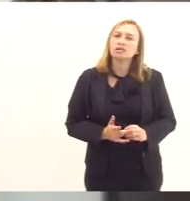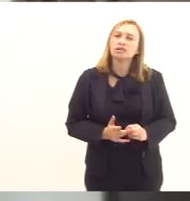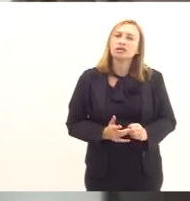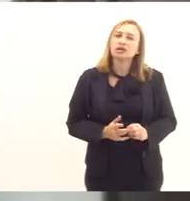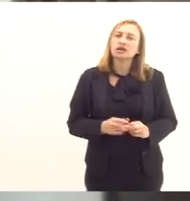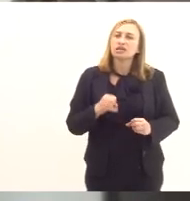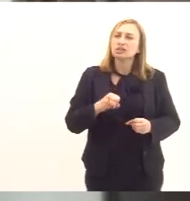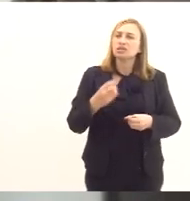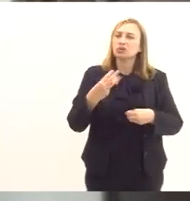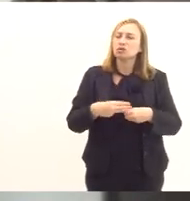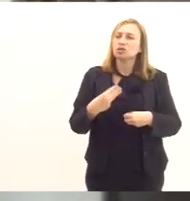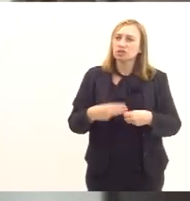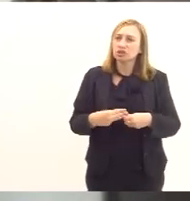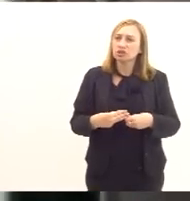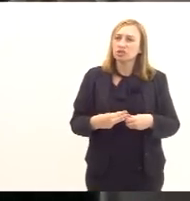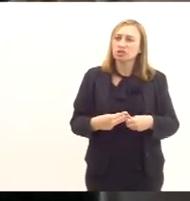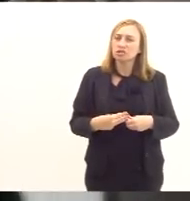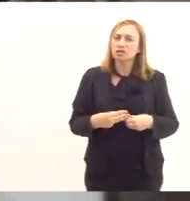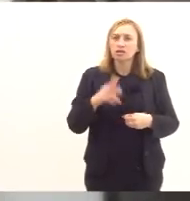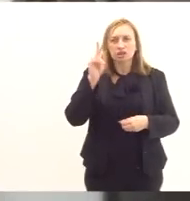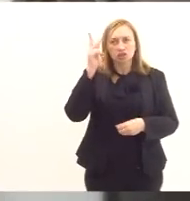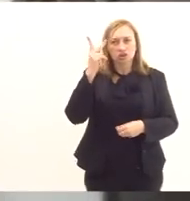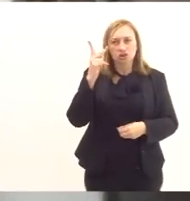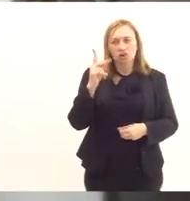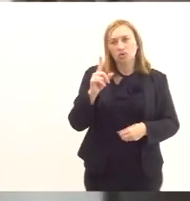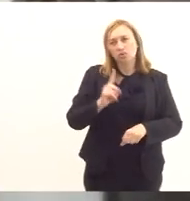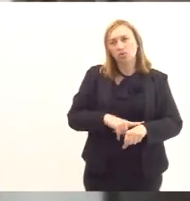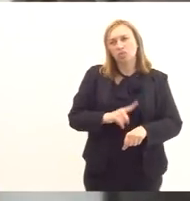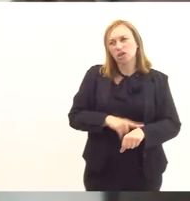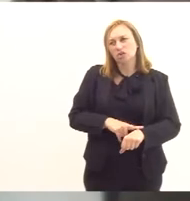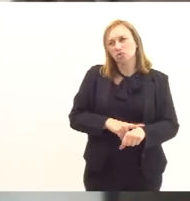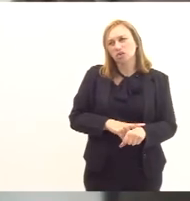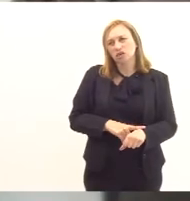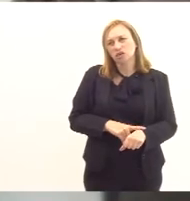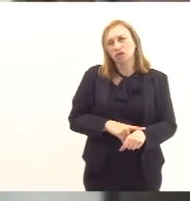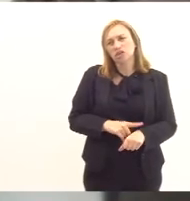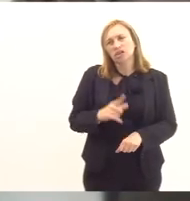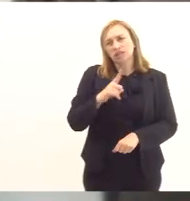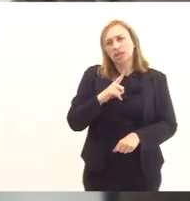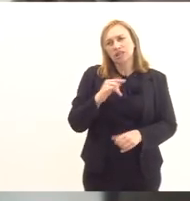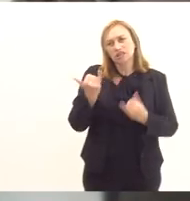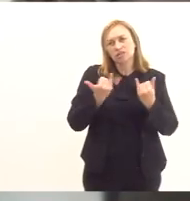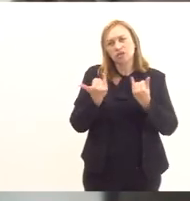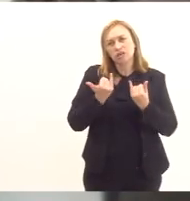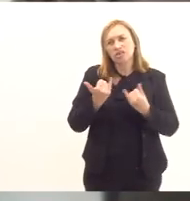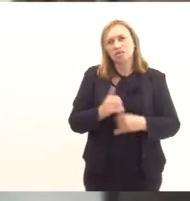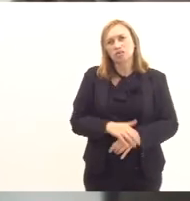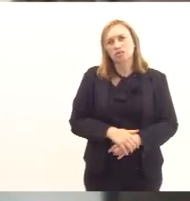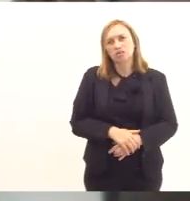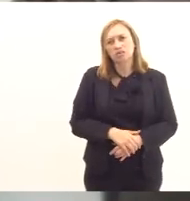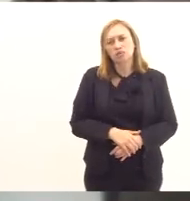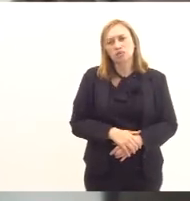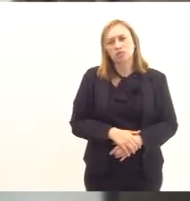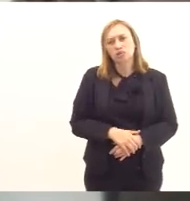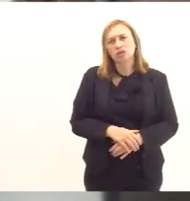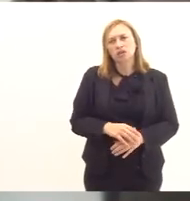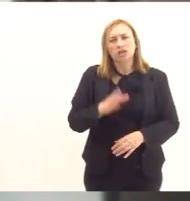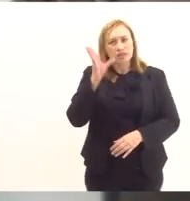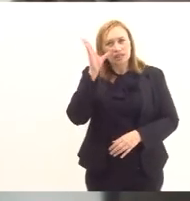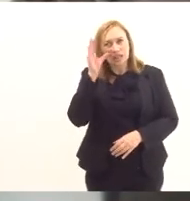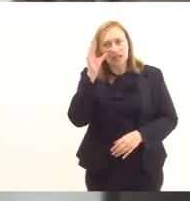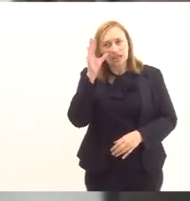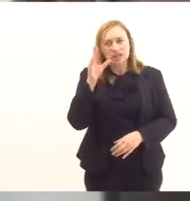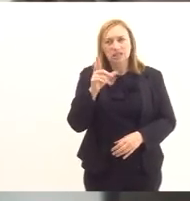se o município em algum momento da história né se a senhora tem esse aparecer números tem-se dado manifestou o interesse